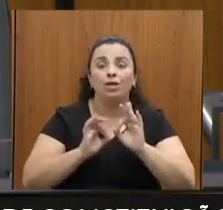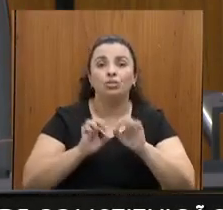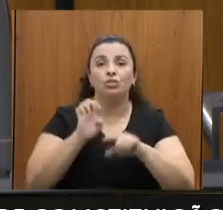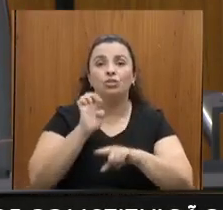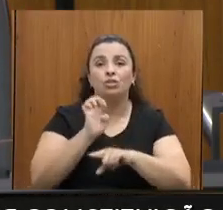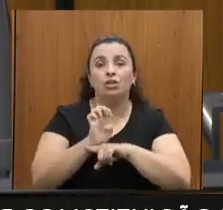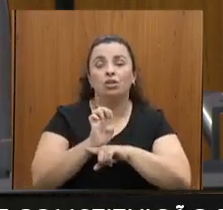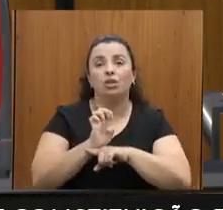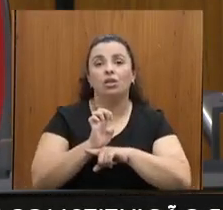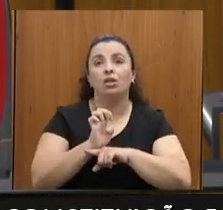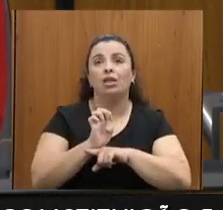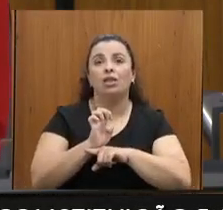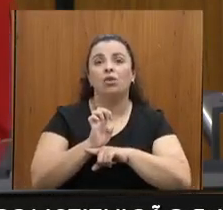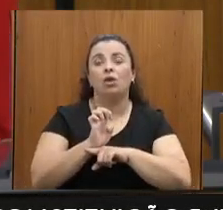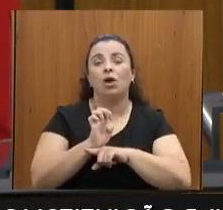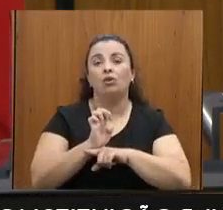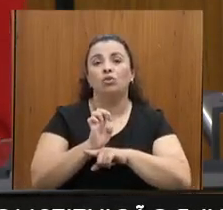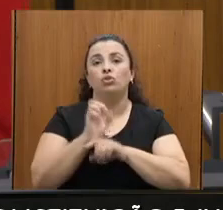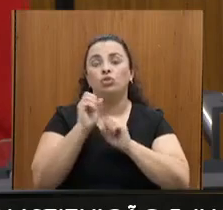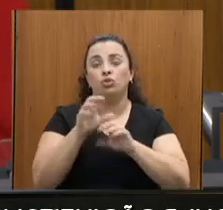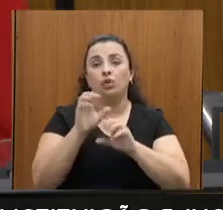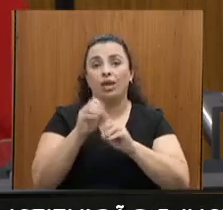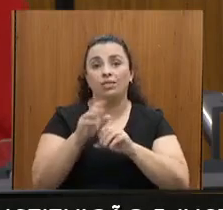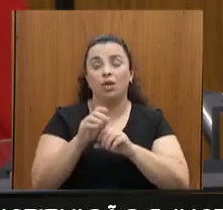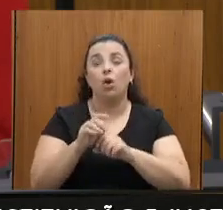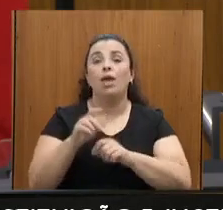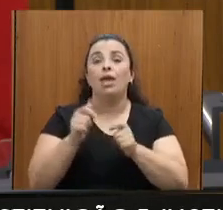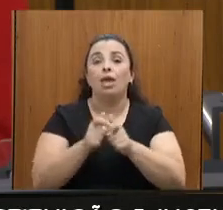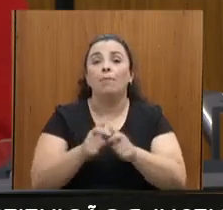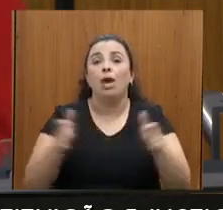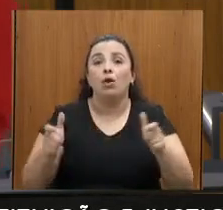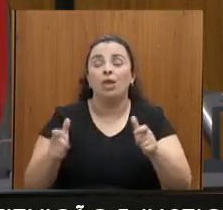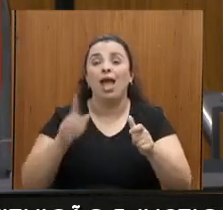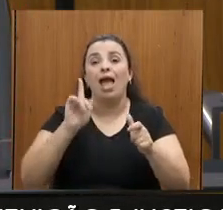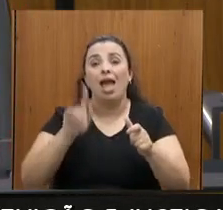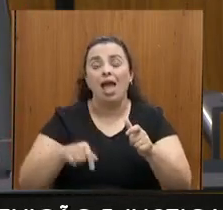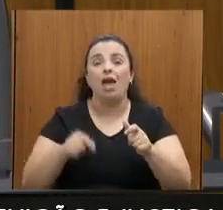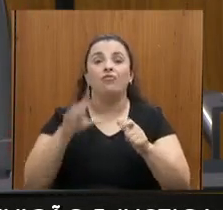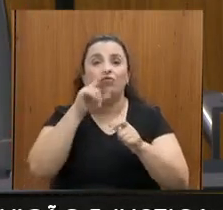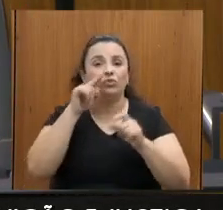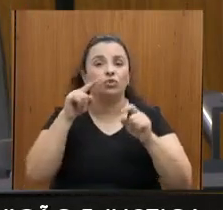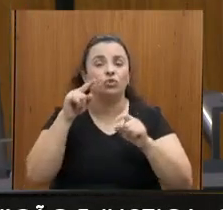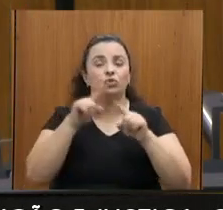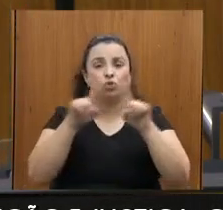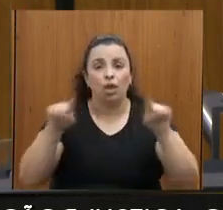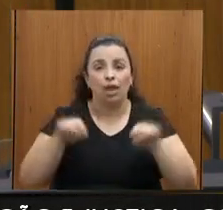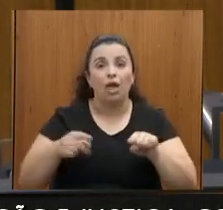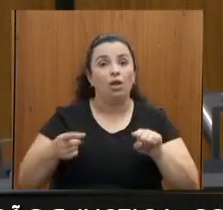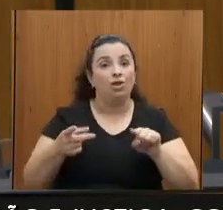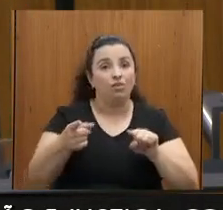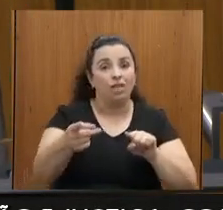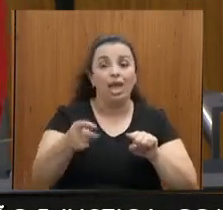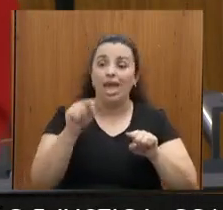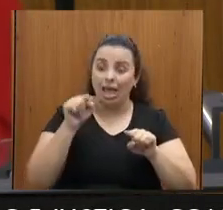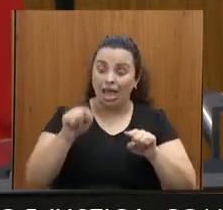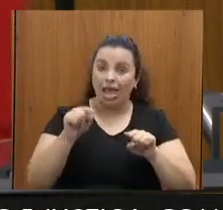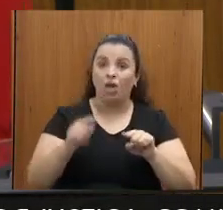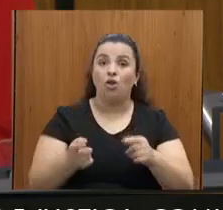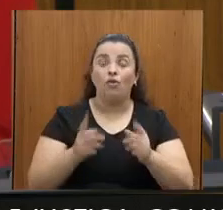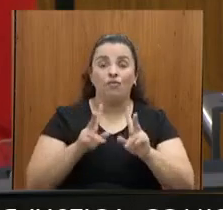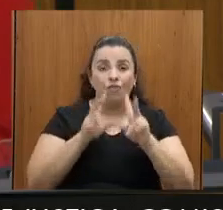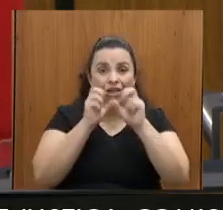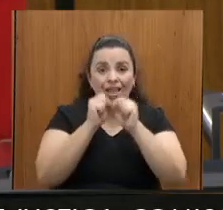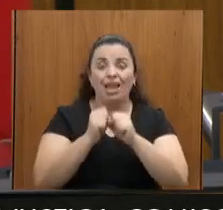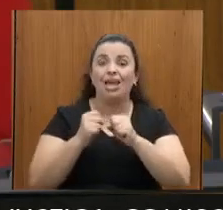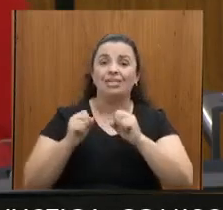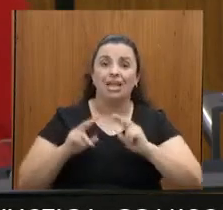de educação que prevê uma maioria de servidores efetivos. Servidor efetivo fortalece previdência própria, fortalece carreira. Então, essa